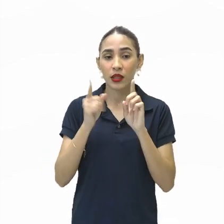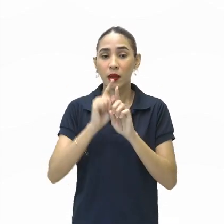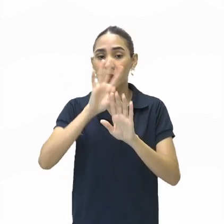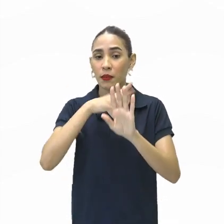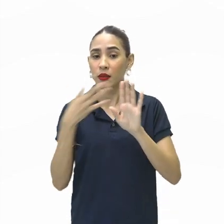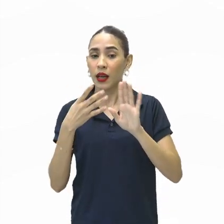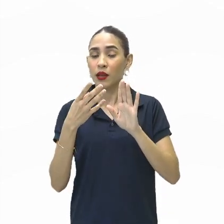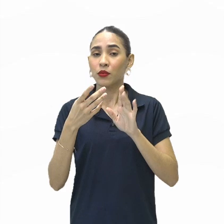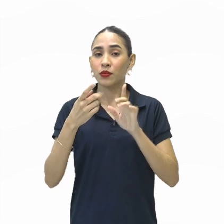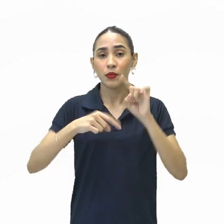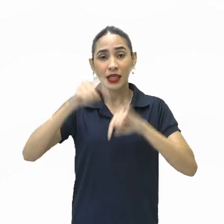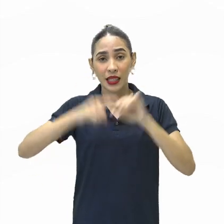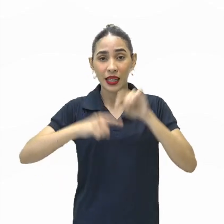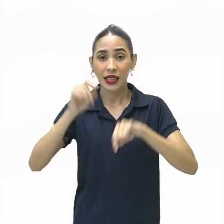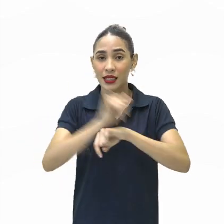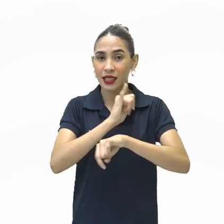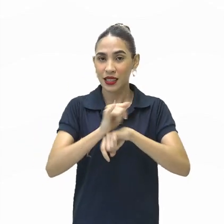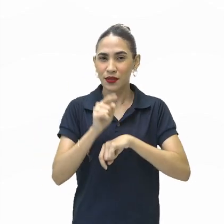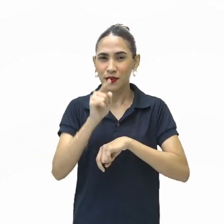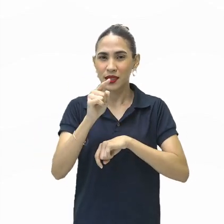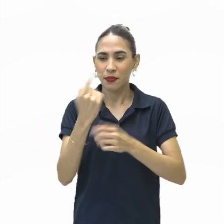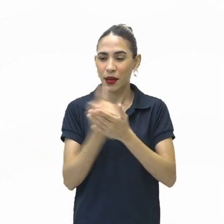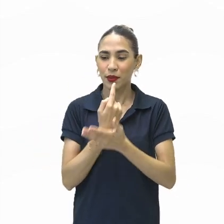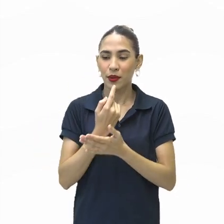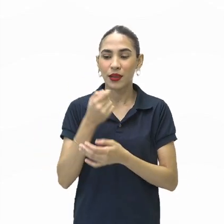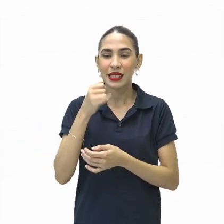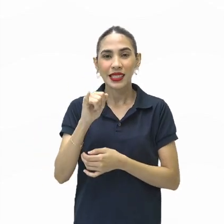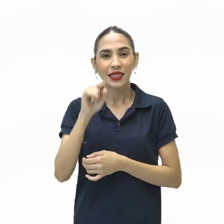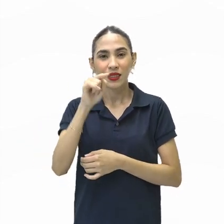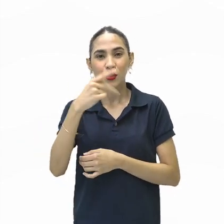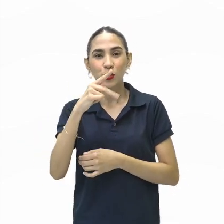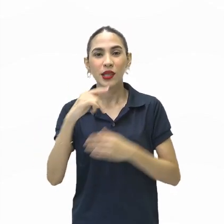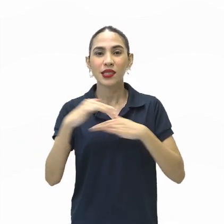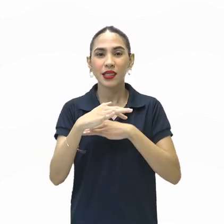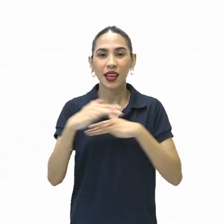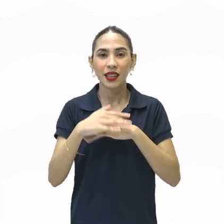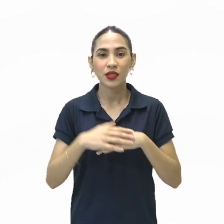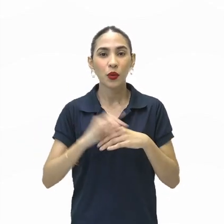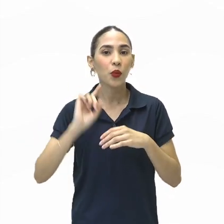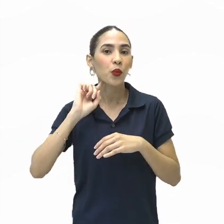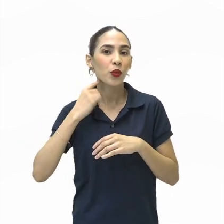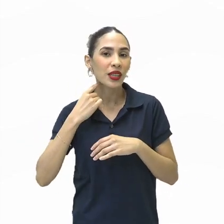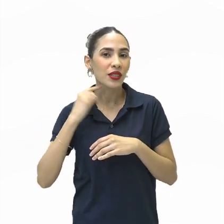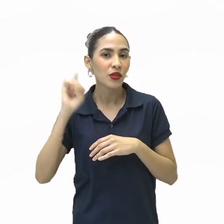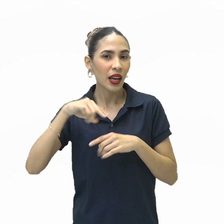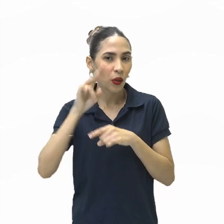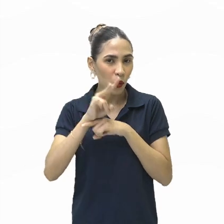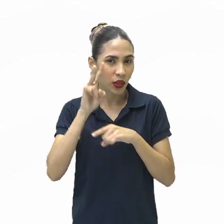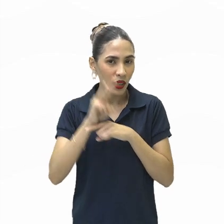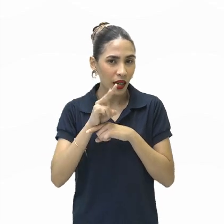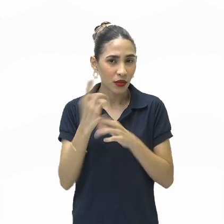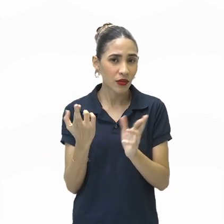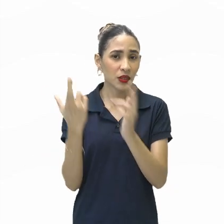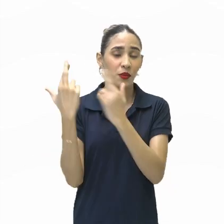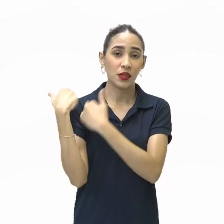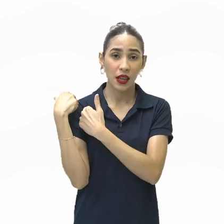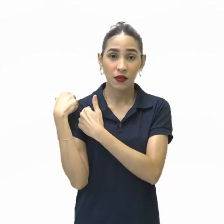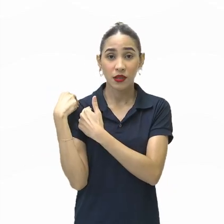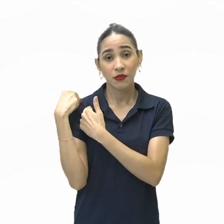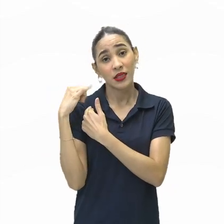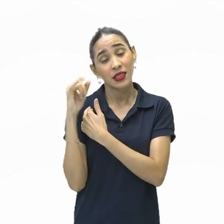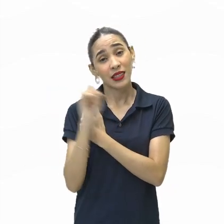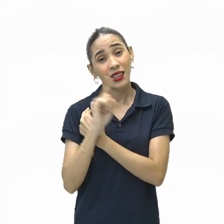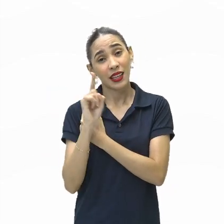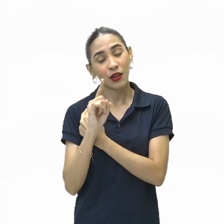de recursos. Você por acaso já se perguntou se na sua cidade o lixo é tratado de forma responsável? Se